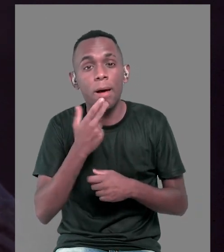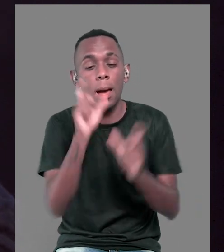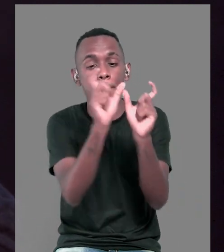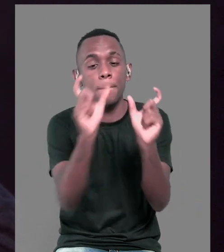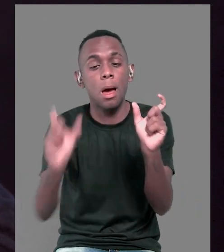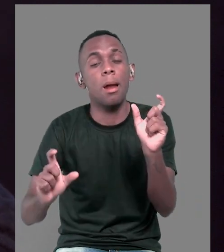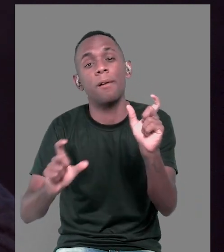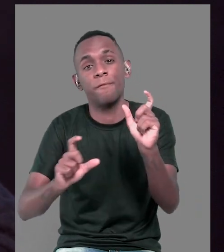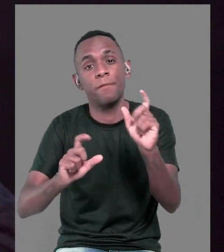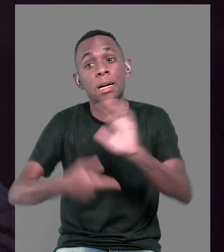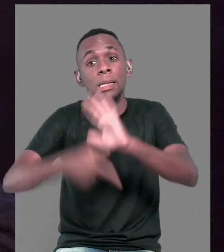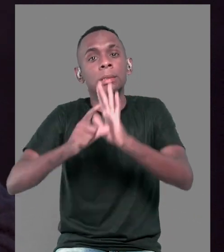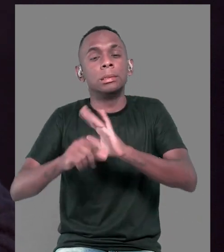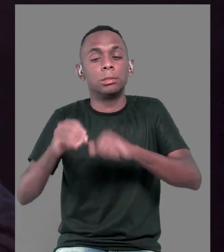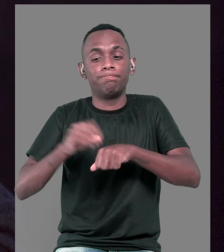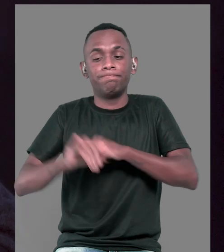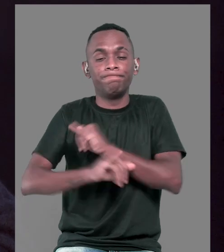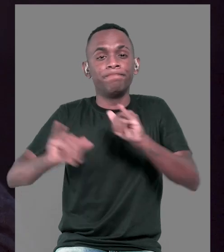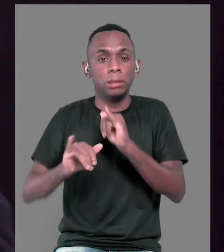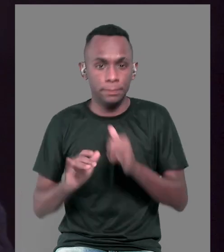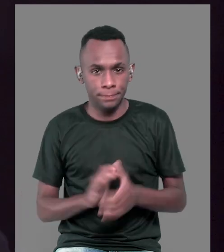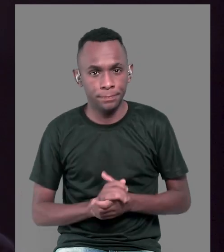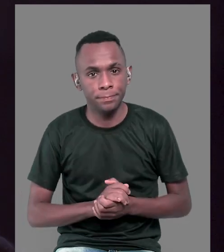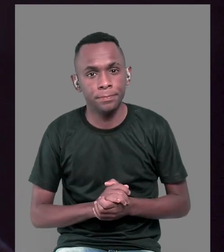ser comunicada.